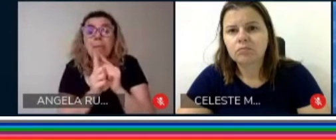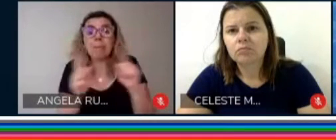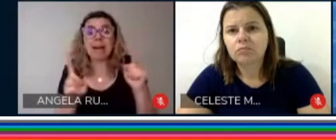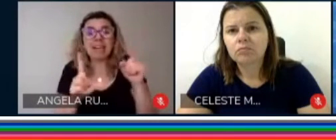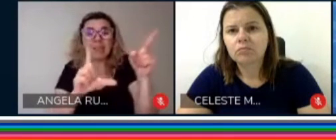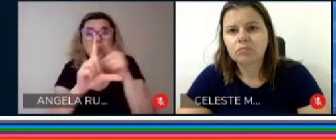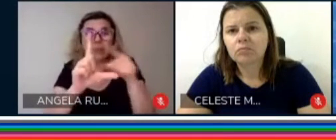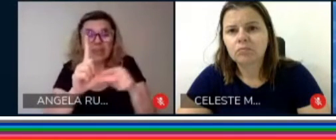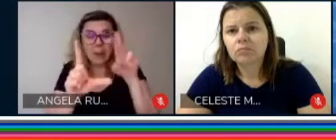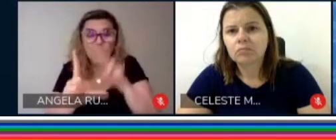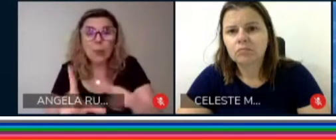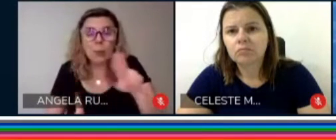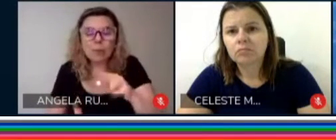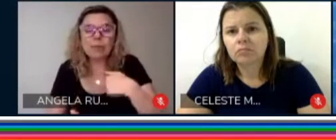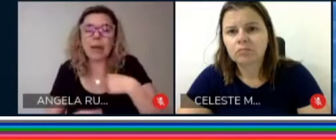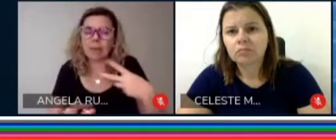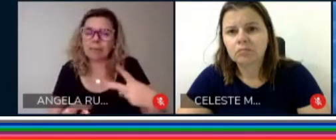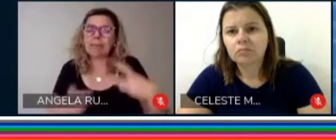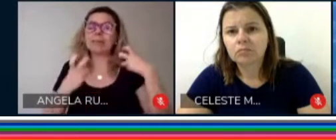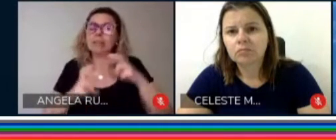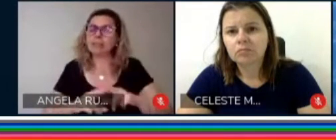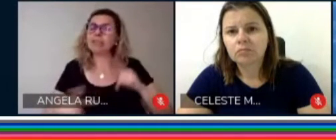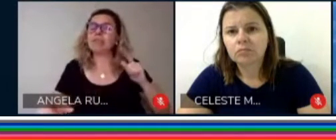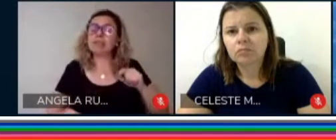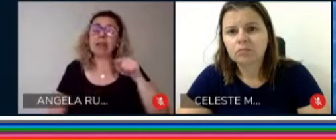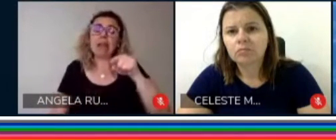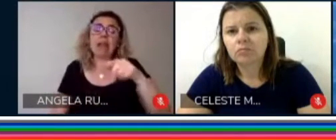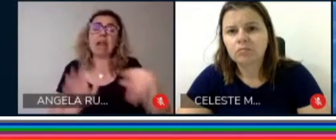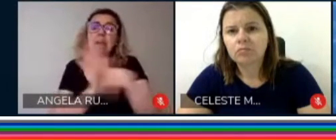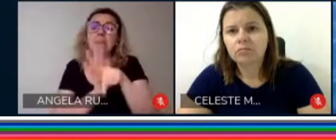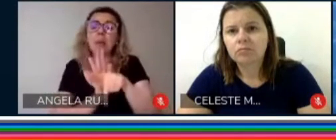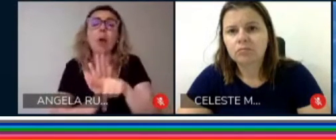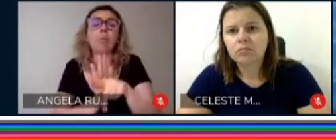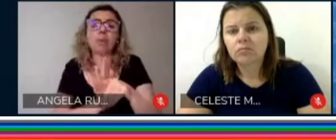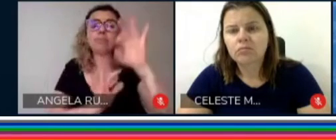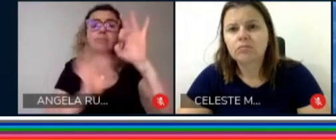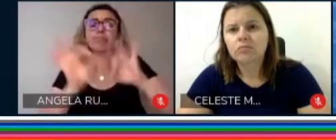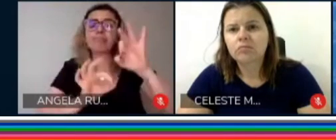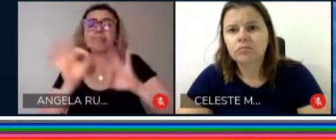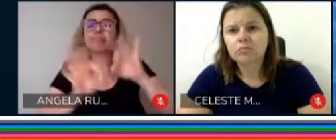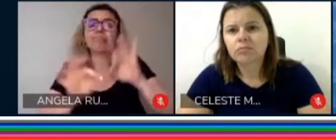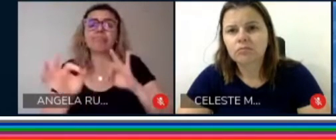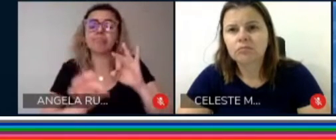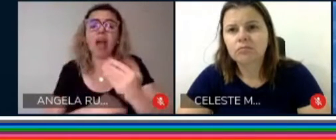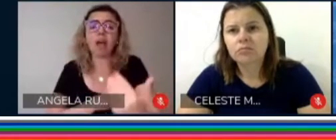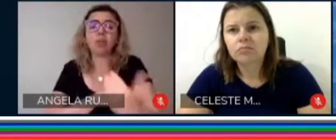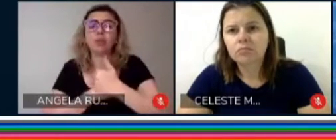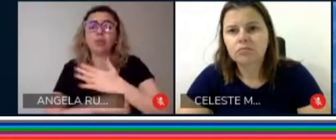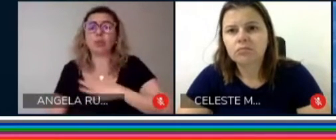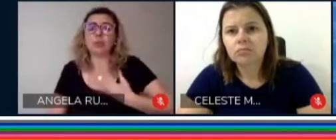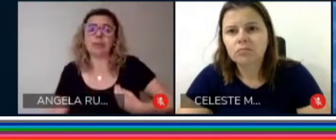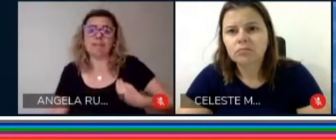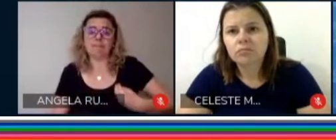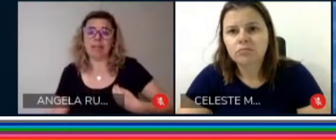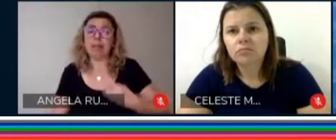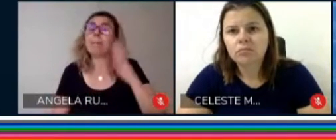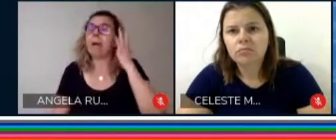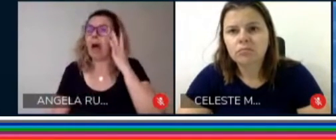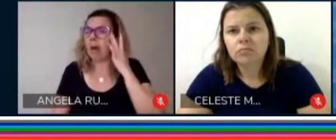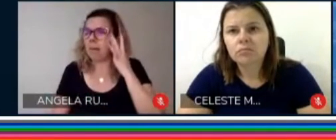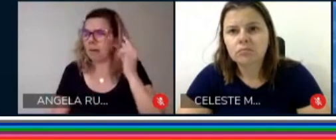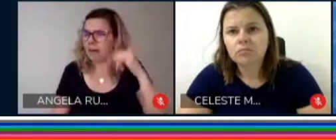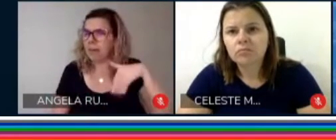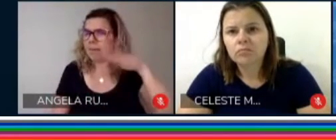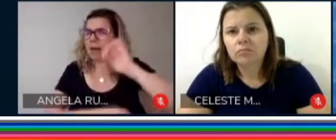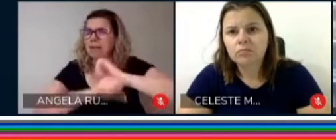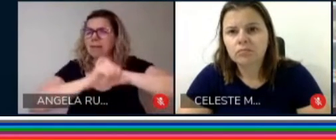sinto toda a diferença, né? De que ele mesmo alimenta o meu documento, então ele facilita a nossa vida. E amanhã isso fica bem mais